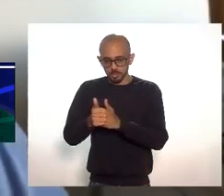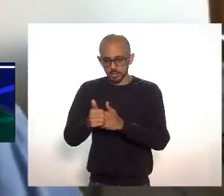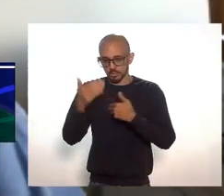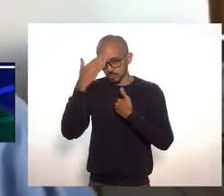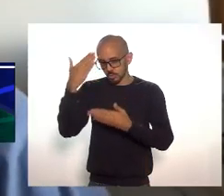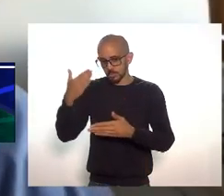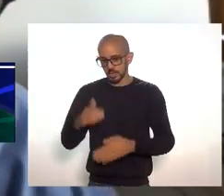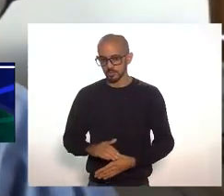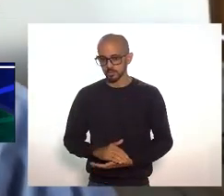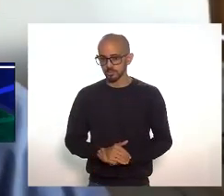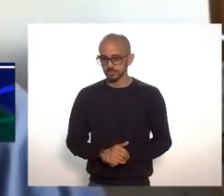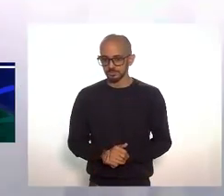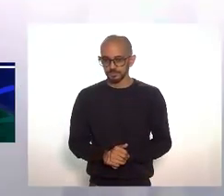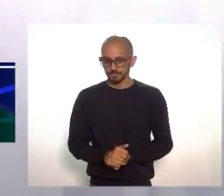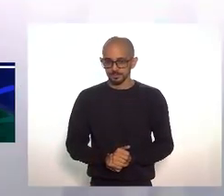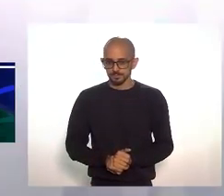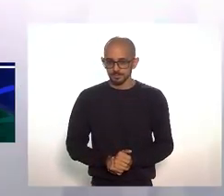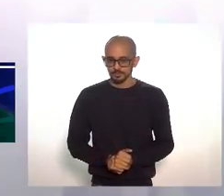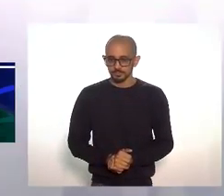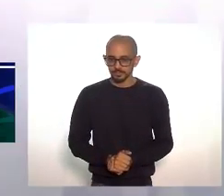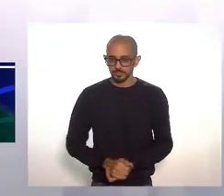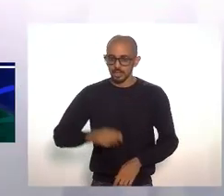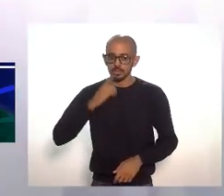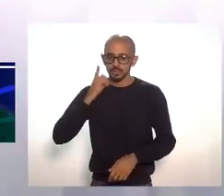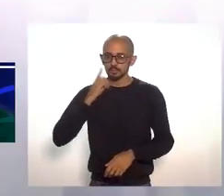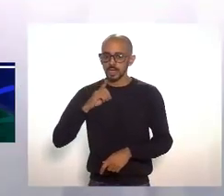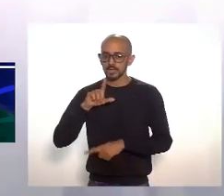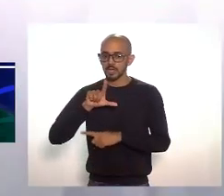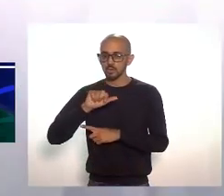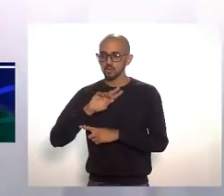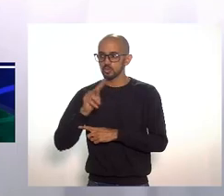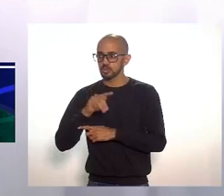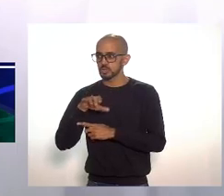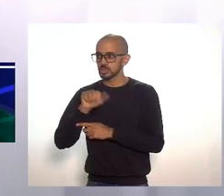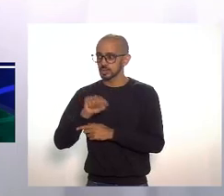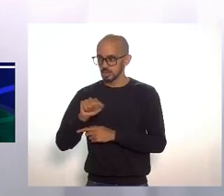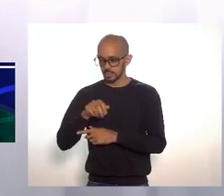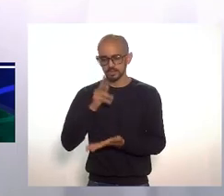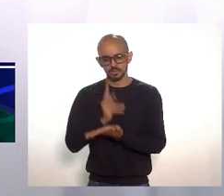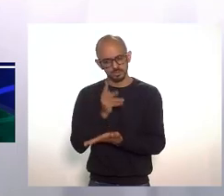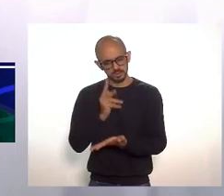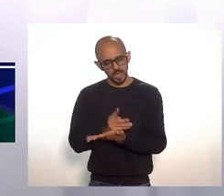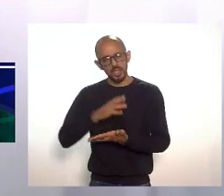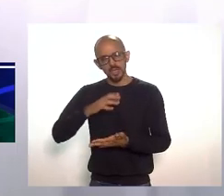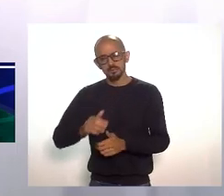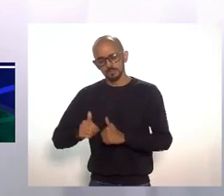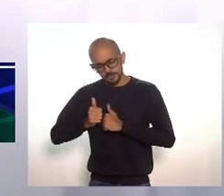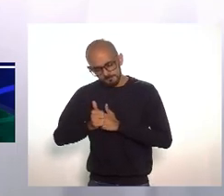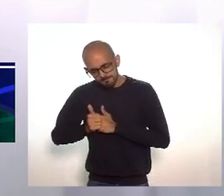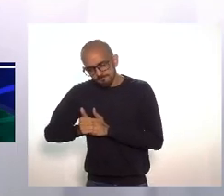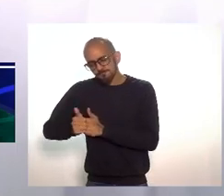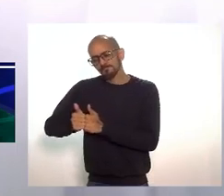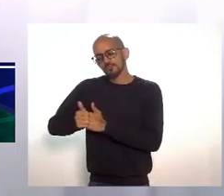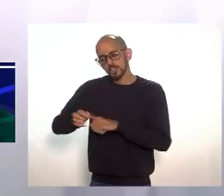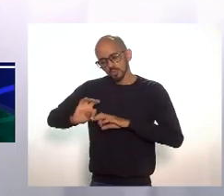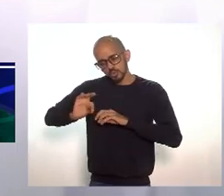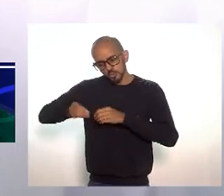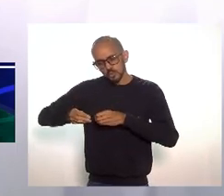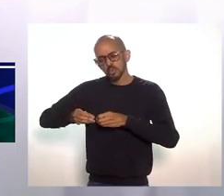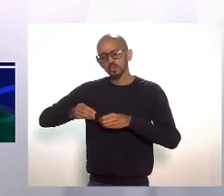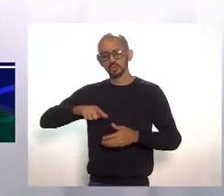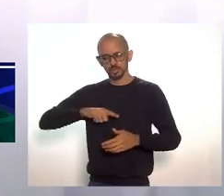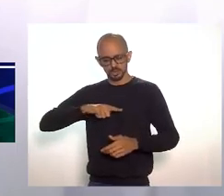presidente. Deputada Lucinha, sempre muito empenhada, dedicada e comprometida com o seu mandato. A deputada